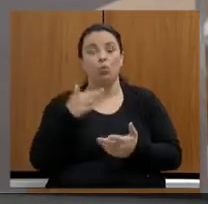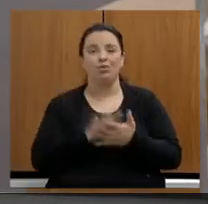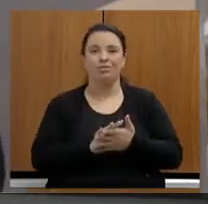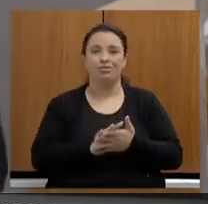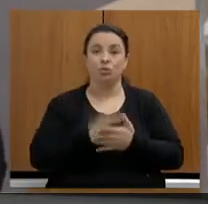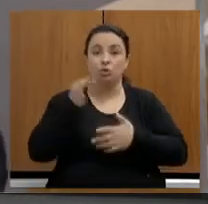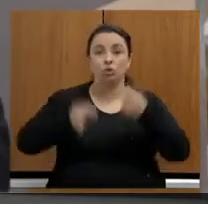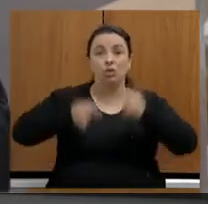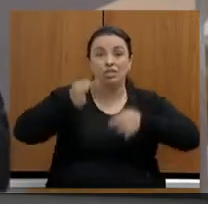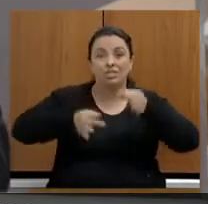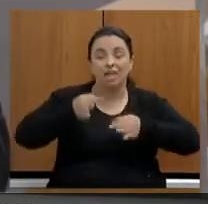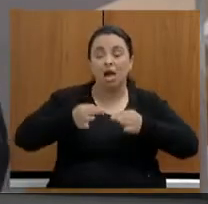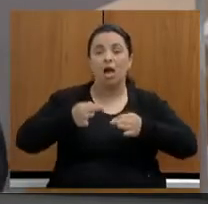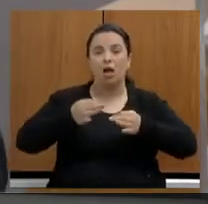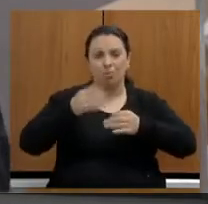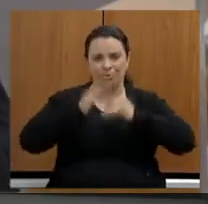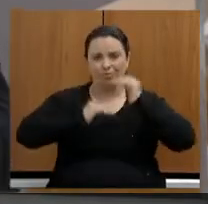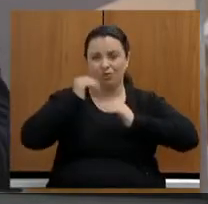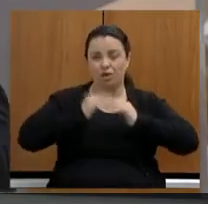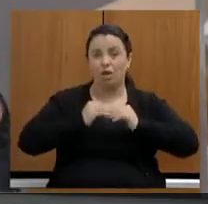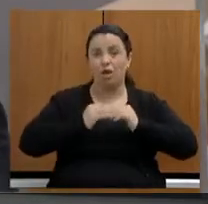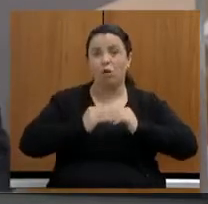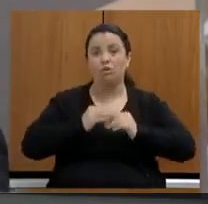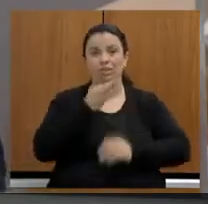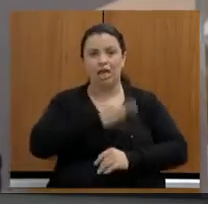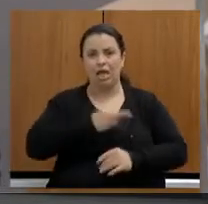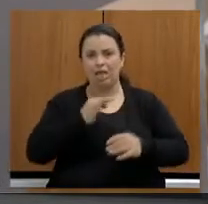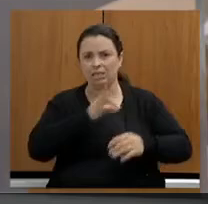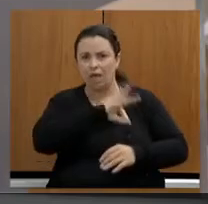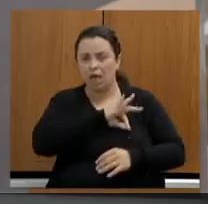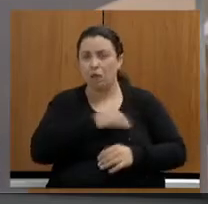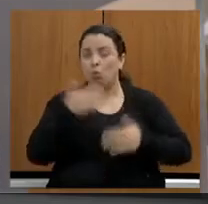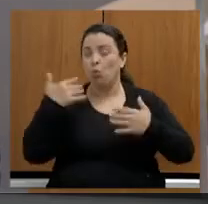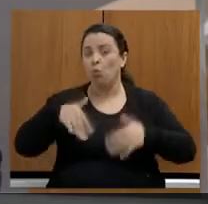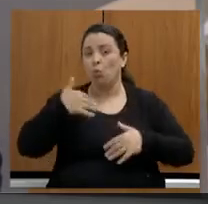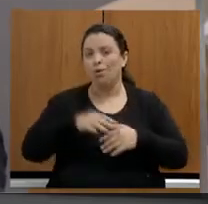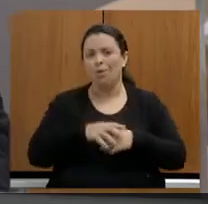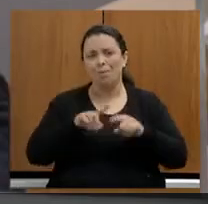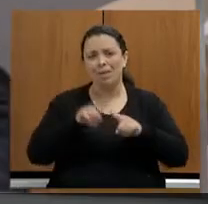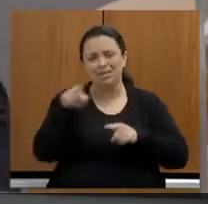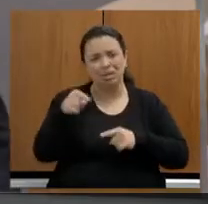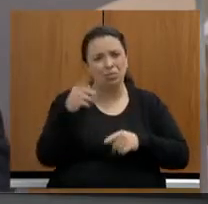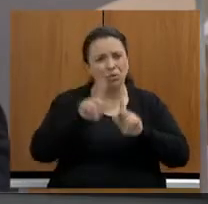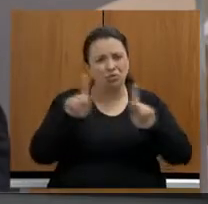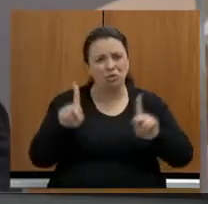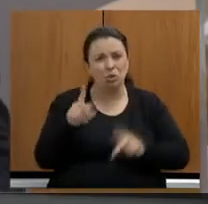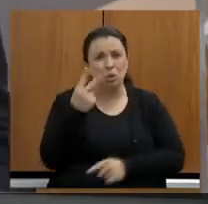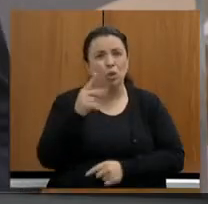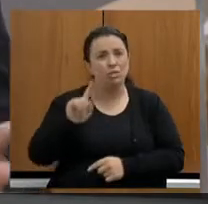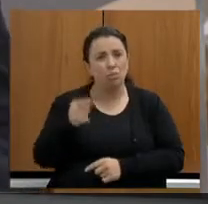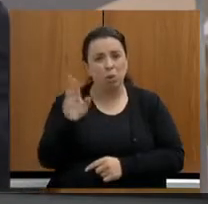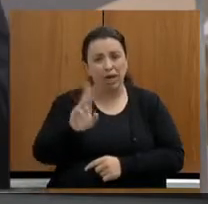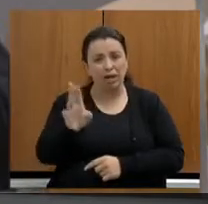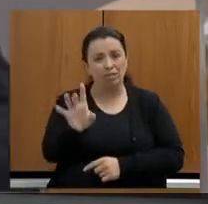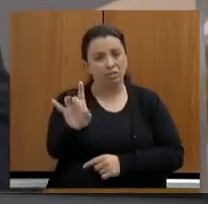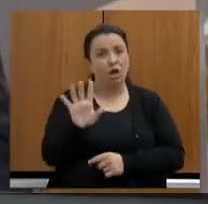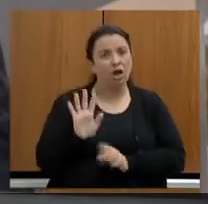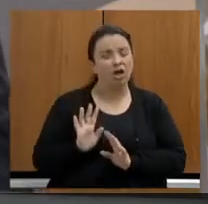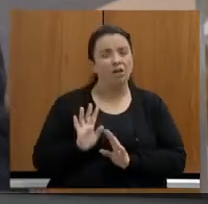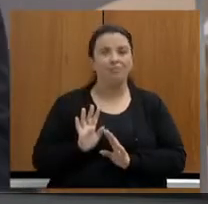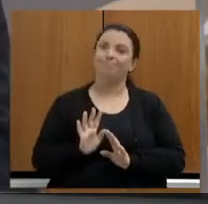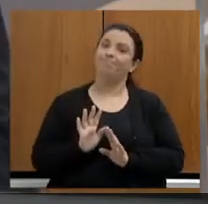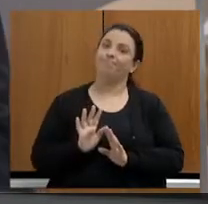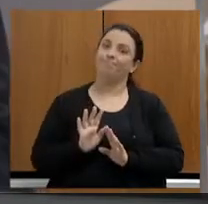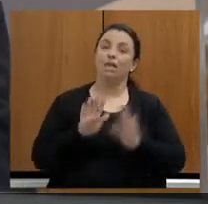tem que a gente paga uma média de salário de um professor de pouco mais de 2 mil reais não adianta colocar escolas